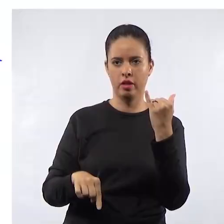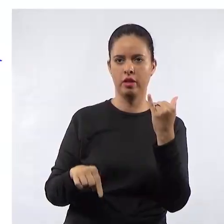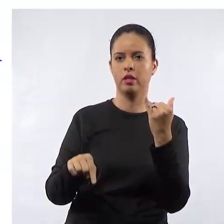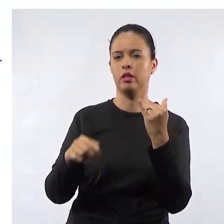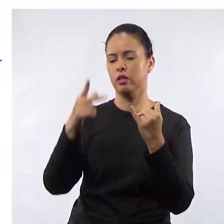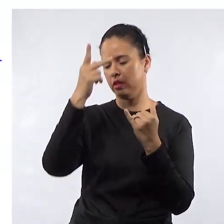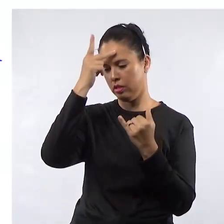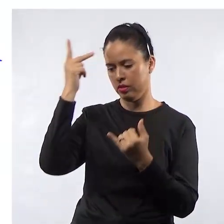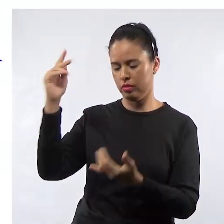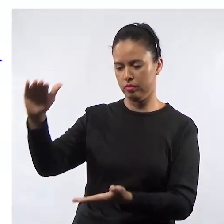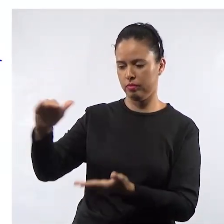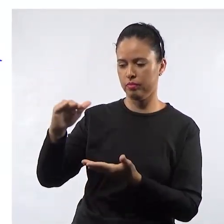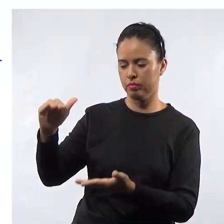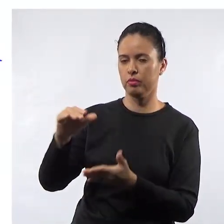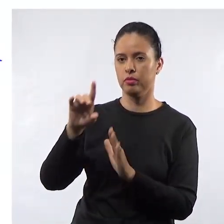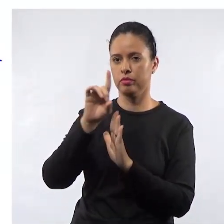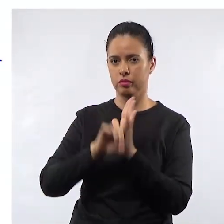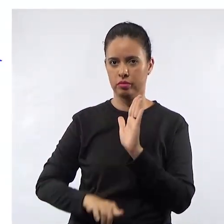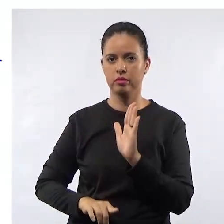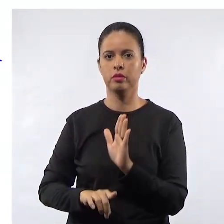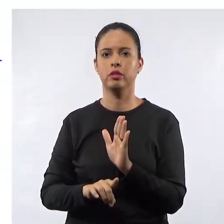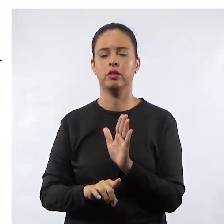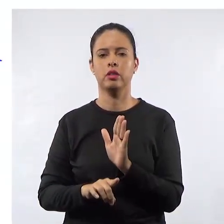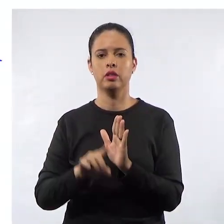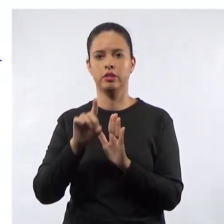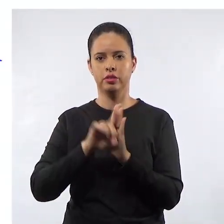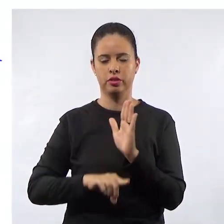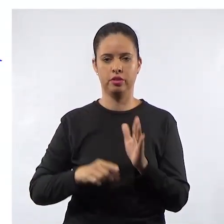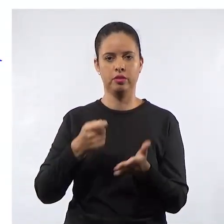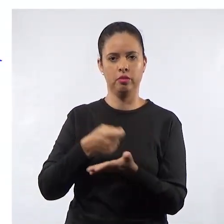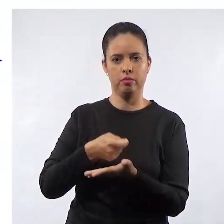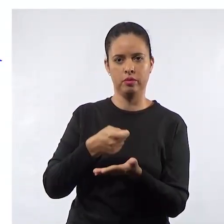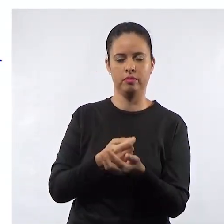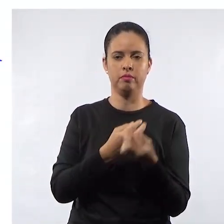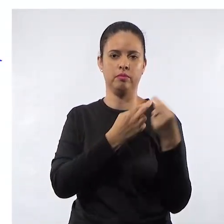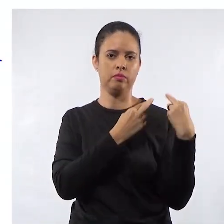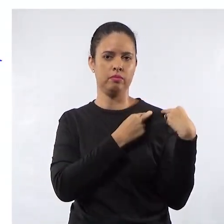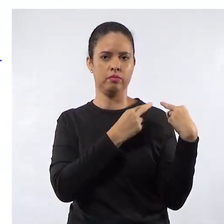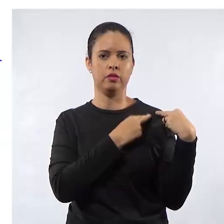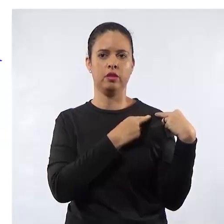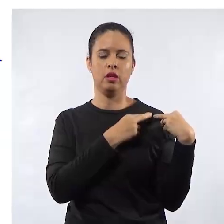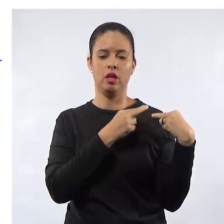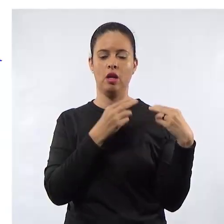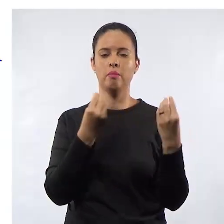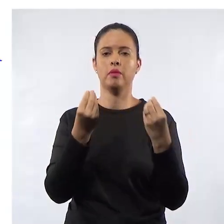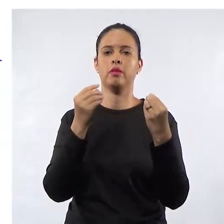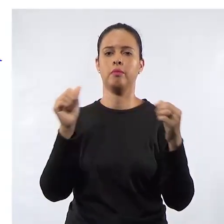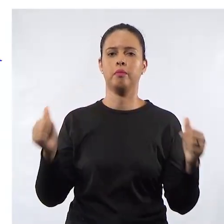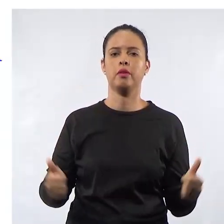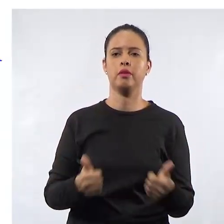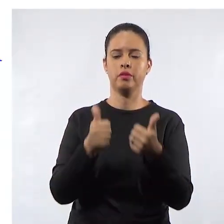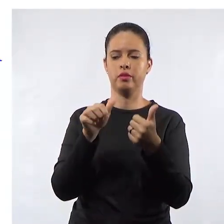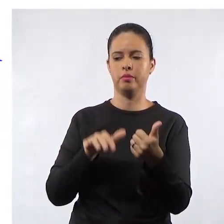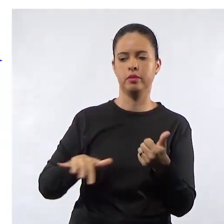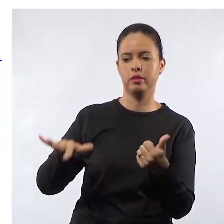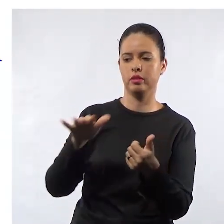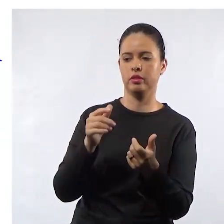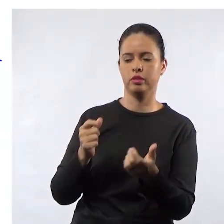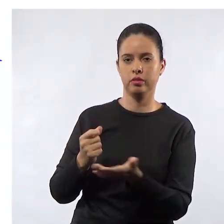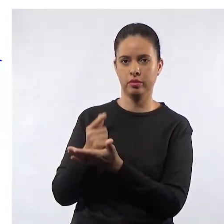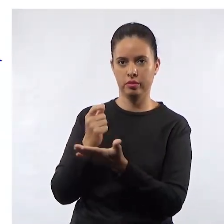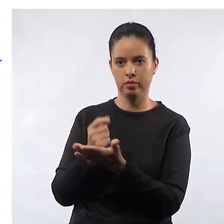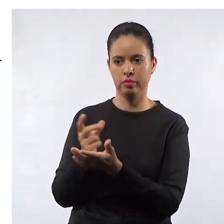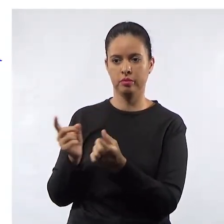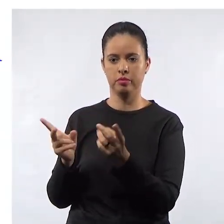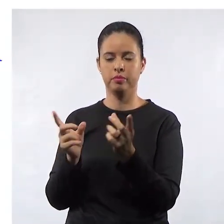informação de fornecedores e consumidores quanto aos seus direitos, tá? Direitos e deveres com vistas à melhoria do mercado